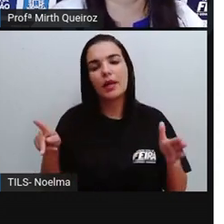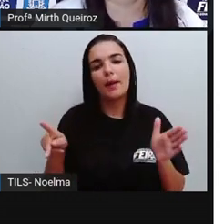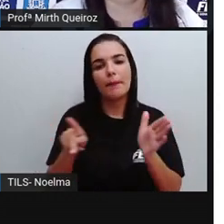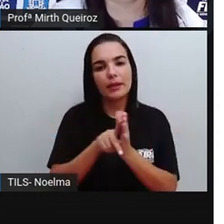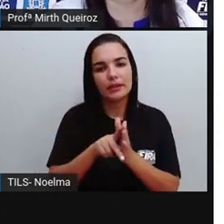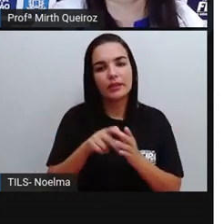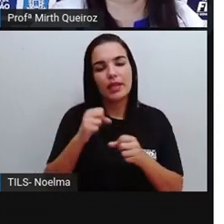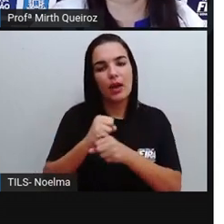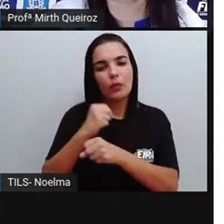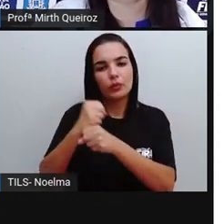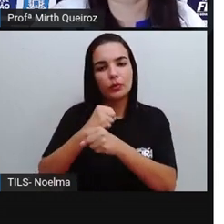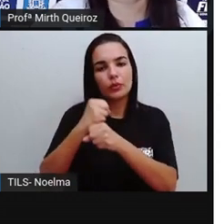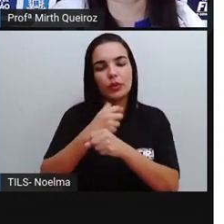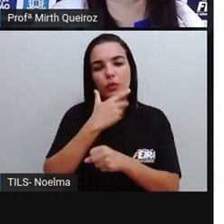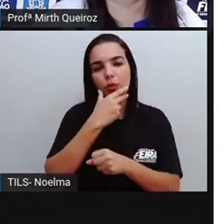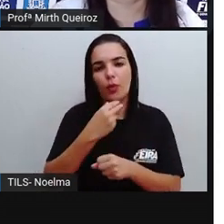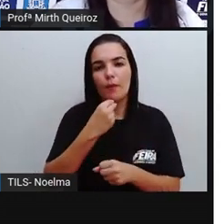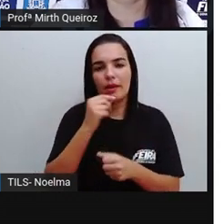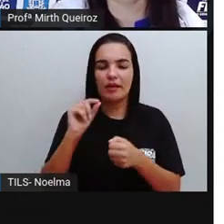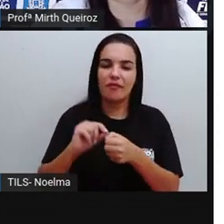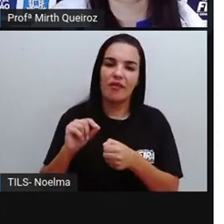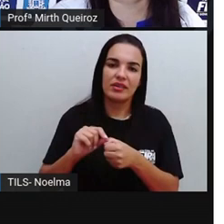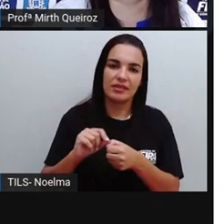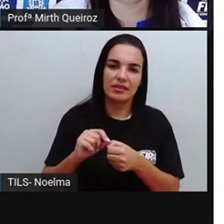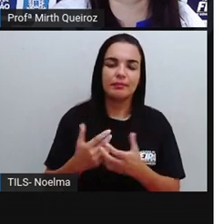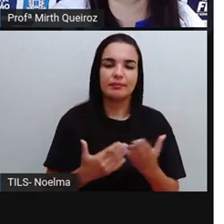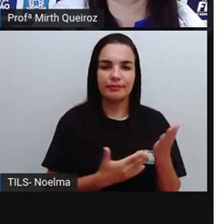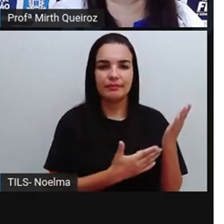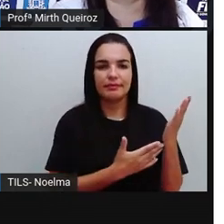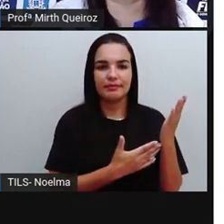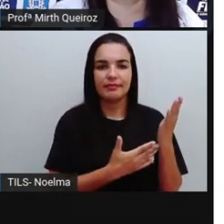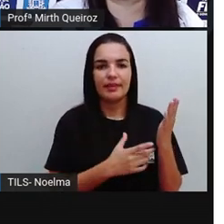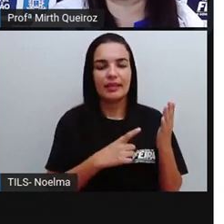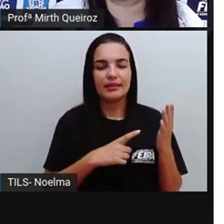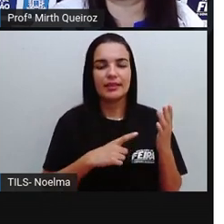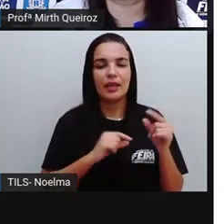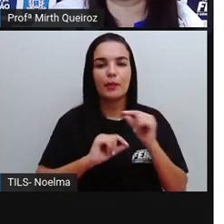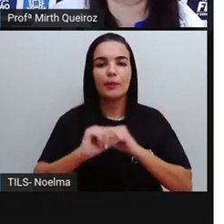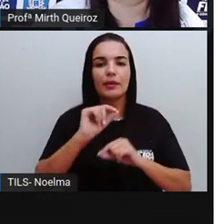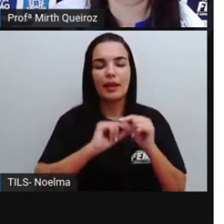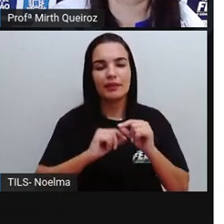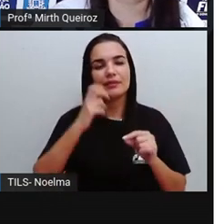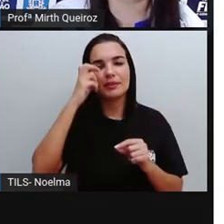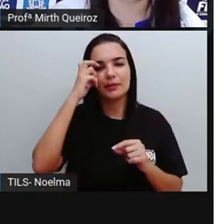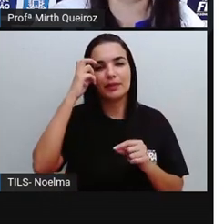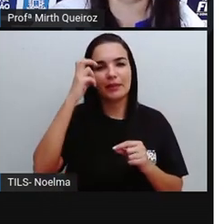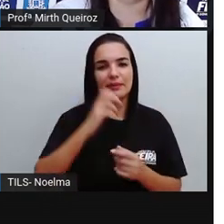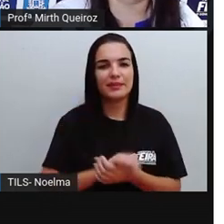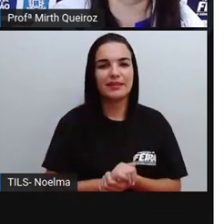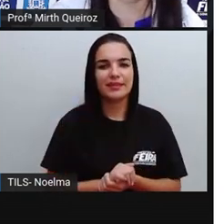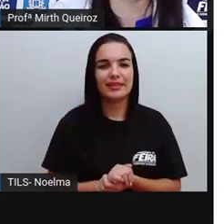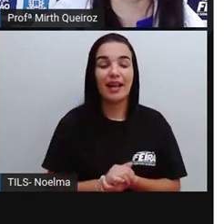feitos aí com a intervenção do homem. Neste caso, nós temos uma paisagem cultural.